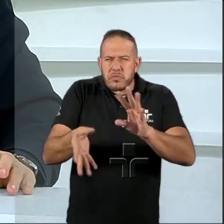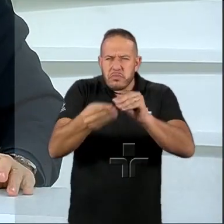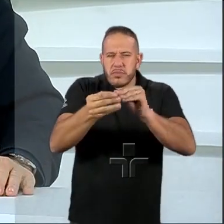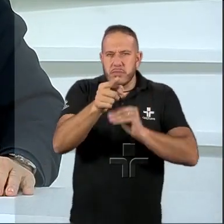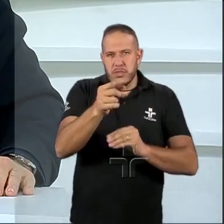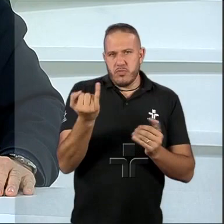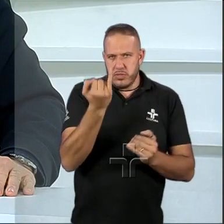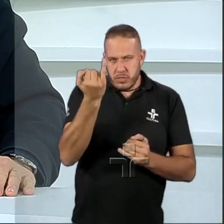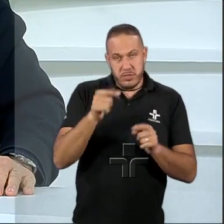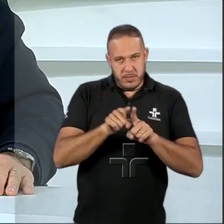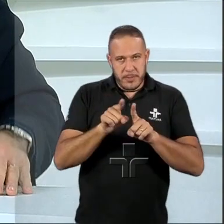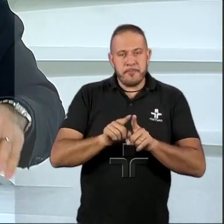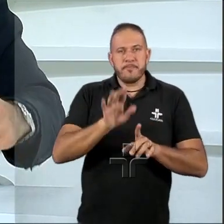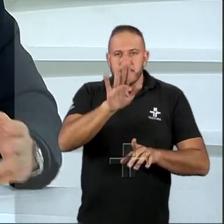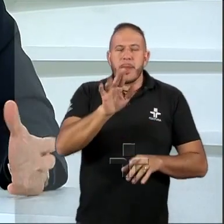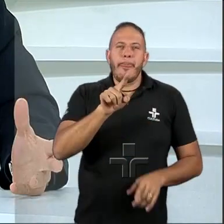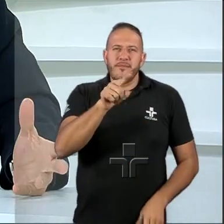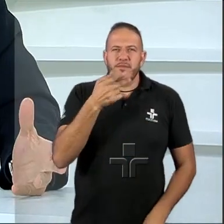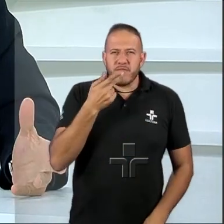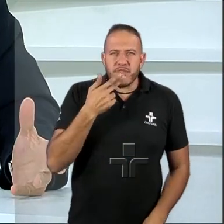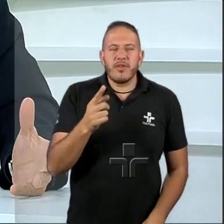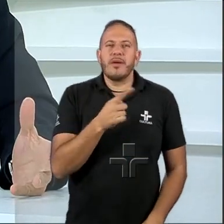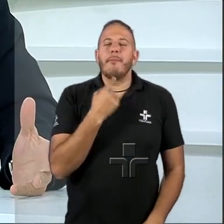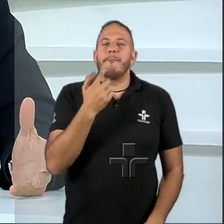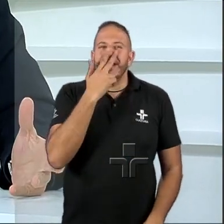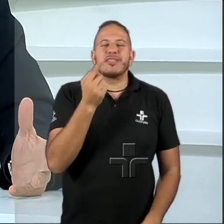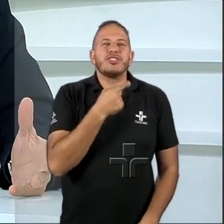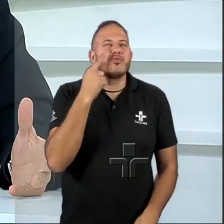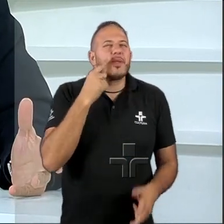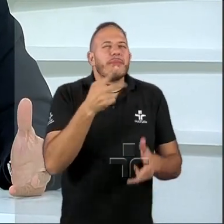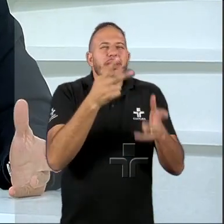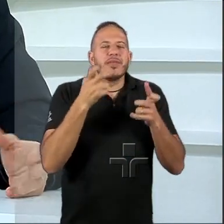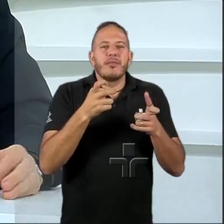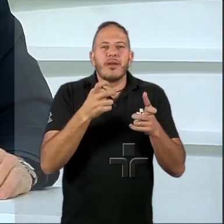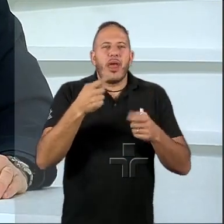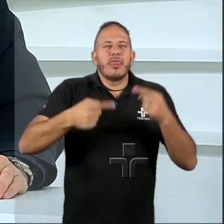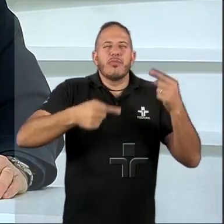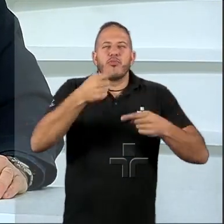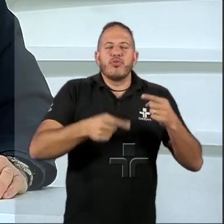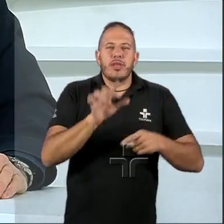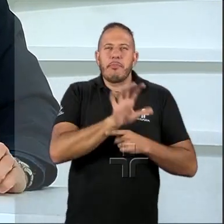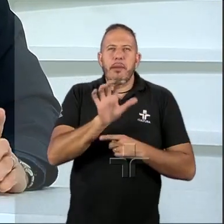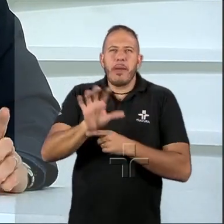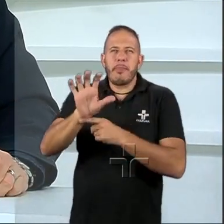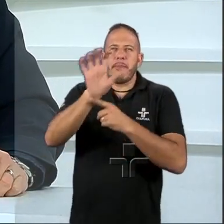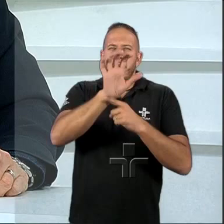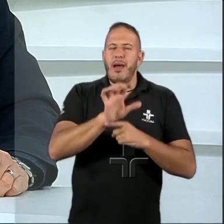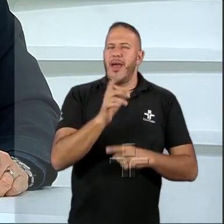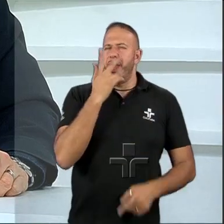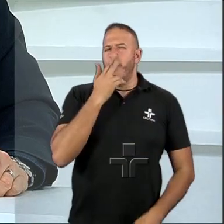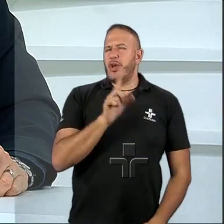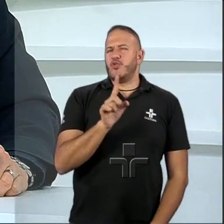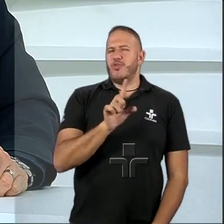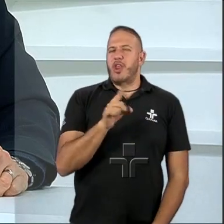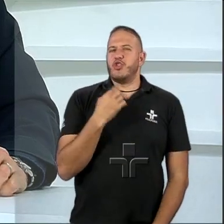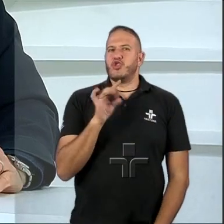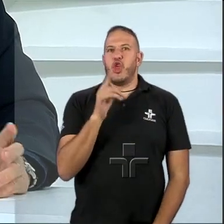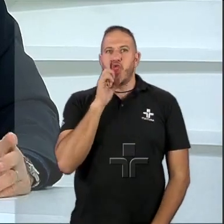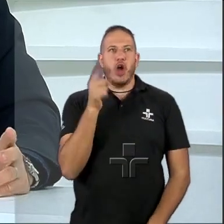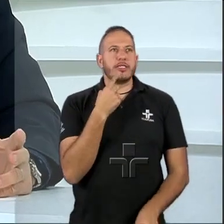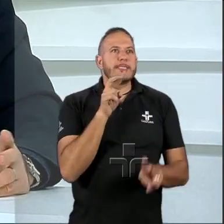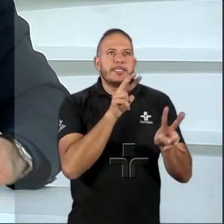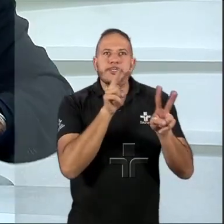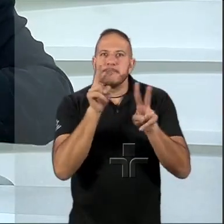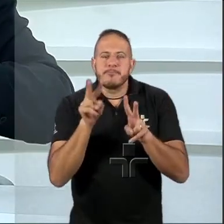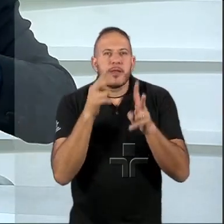importante. Você falava, a gente não estava prestando atenção nas disputas estaduais, né? Eu acho que não éramos nós só que não estávamos prestando atenção,